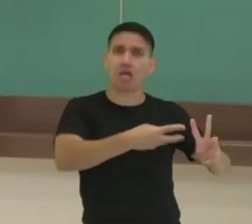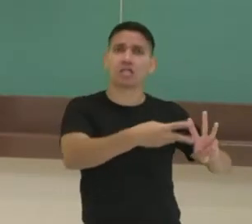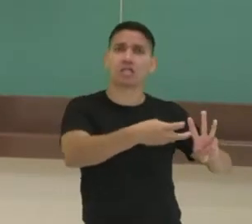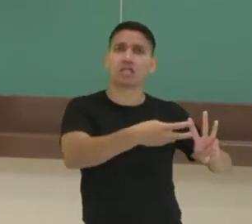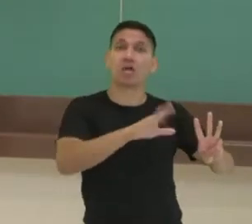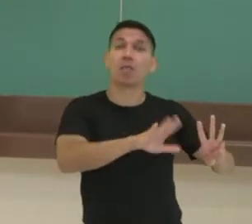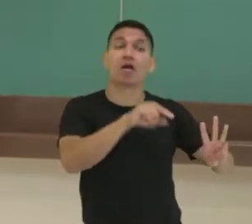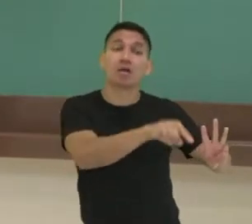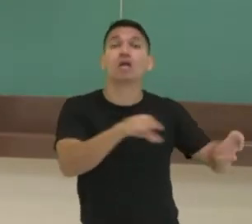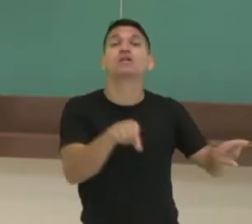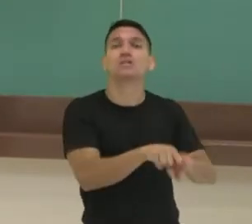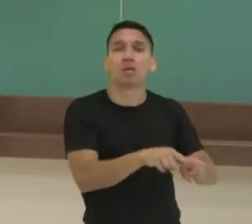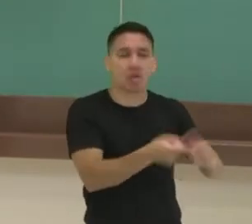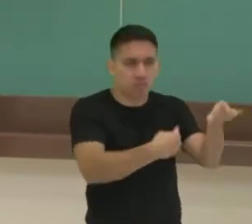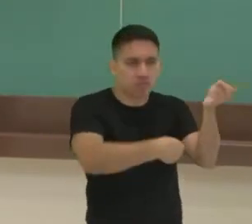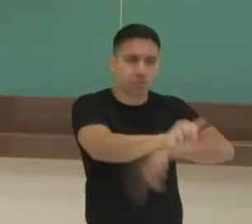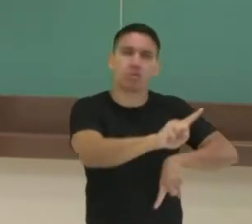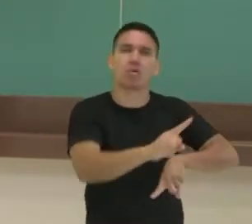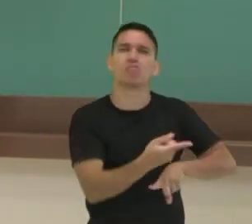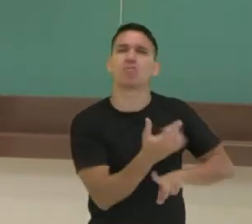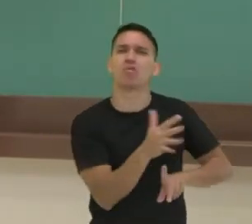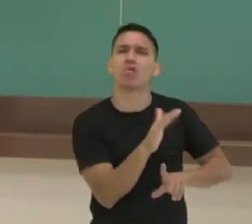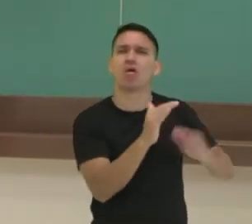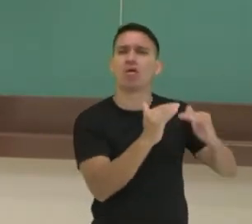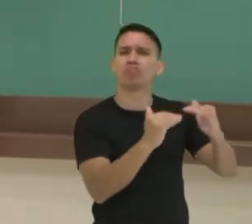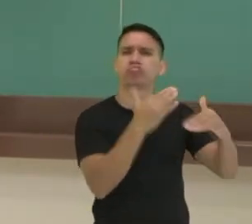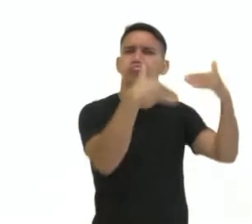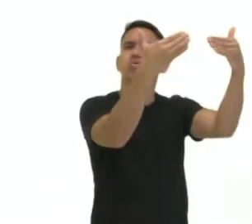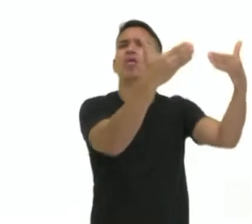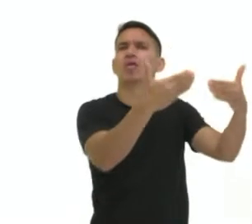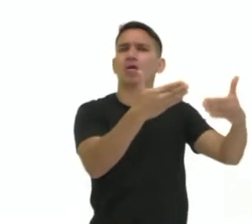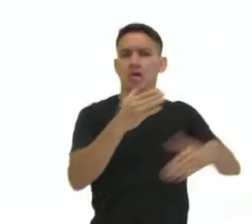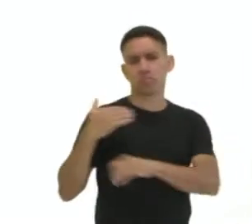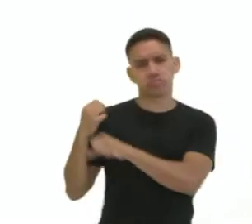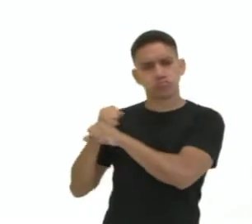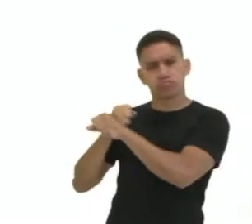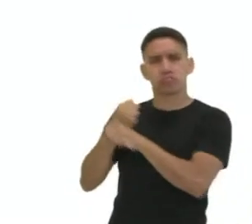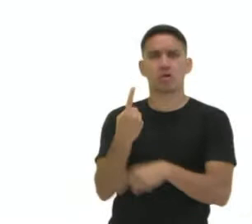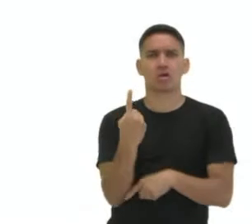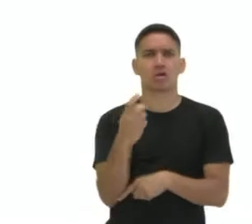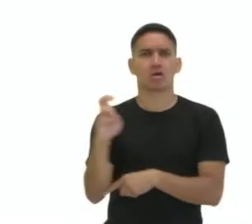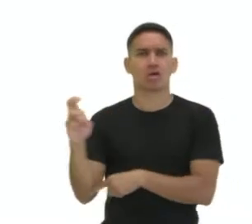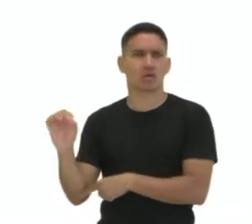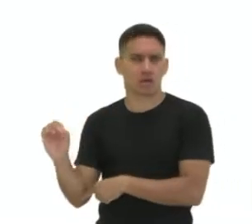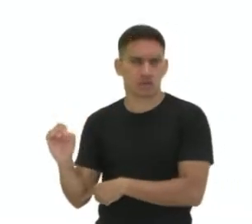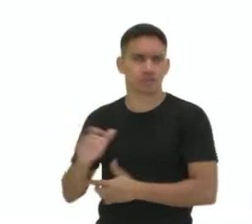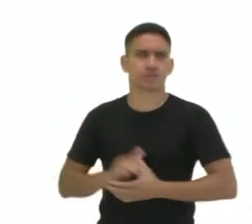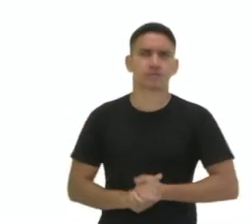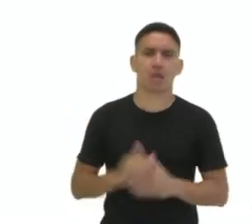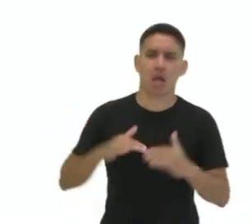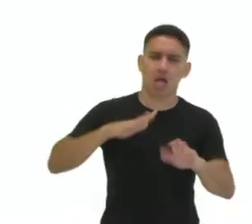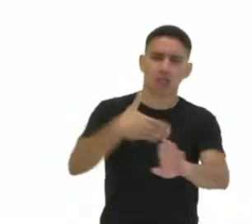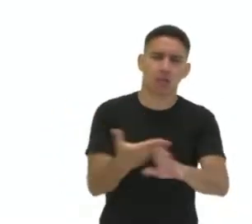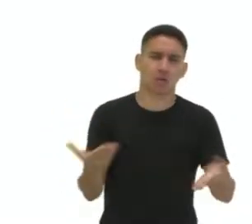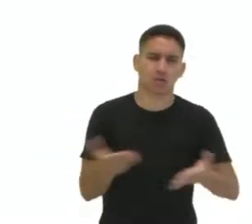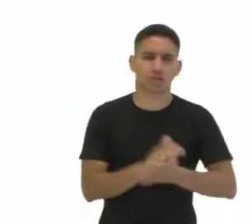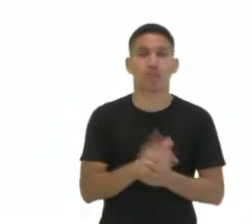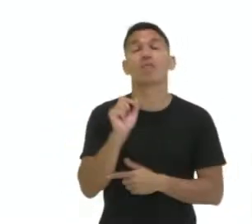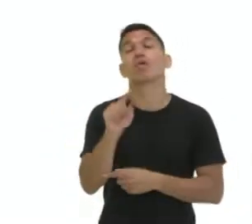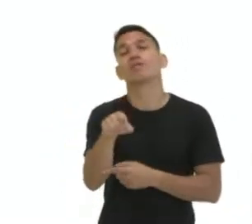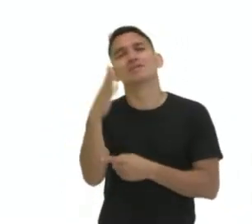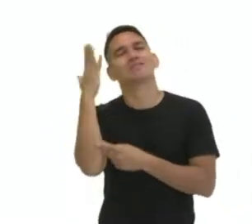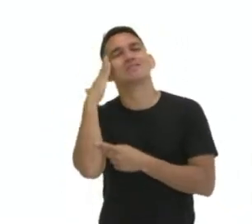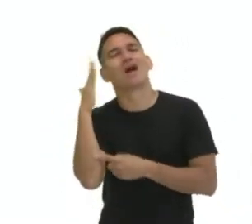eles também avançaram nesses 500 anos, tá? O que você sabe sobre a maneira como os povos indígenas são vistos